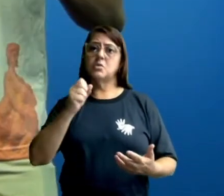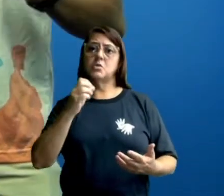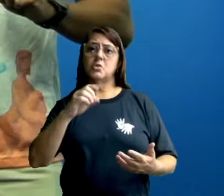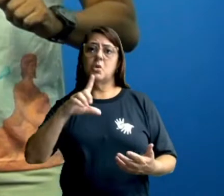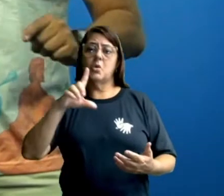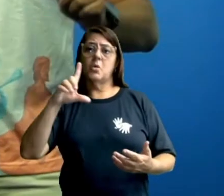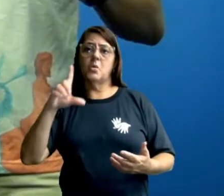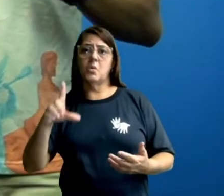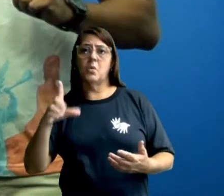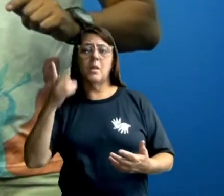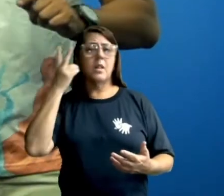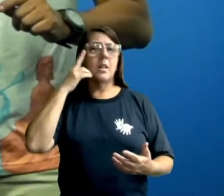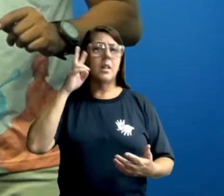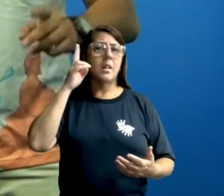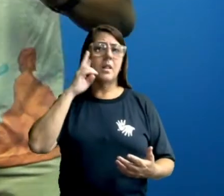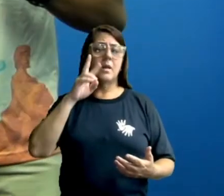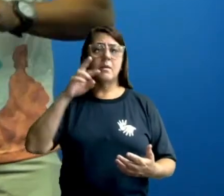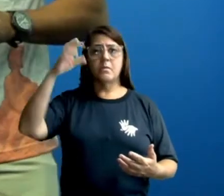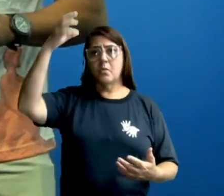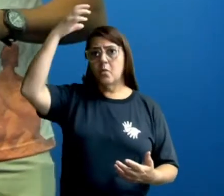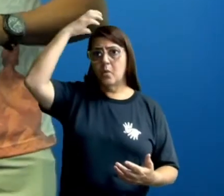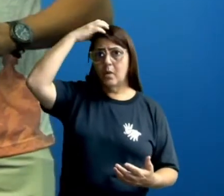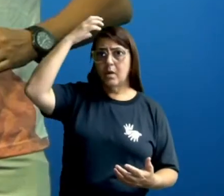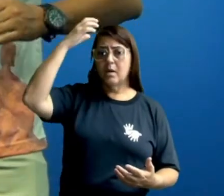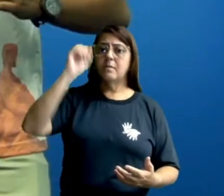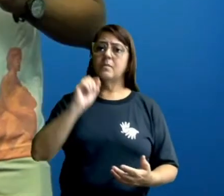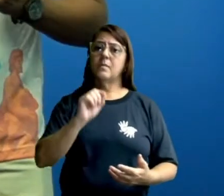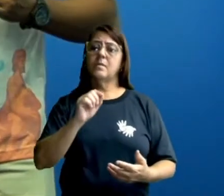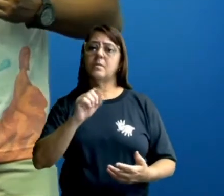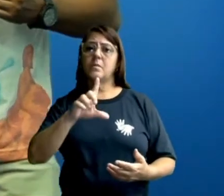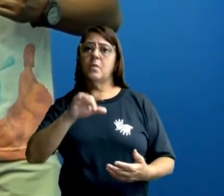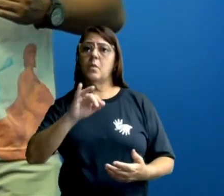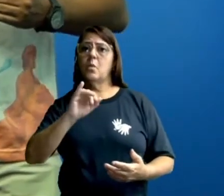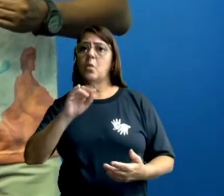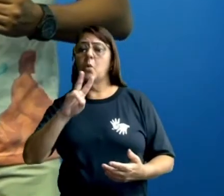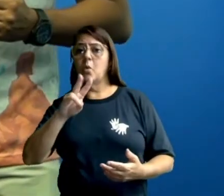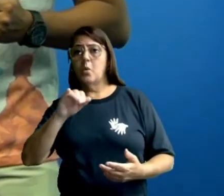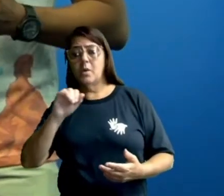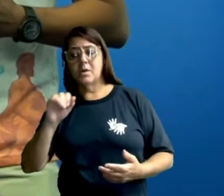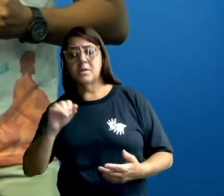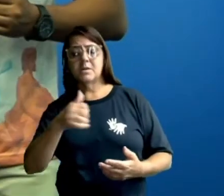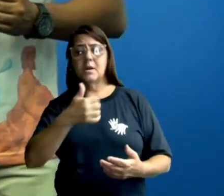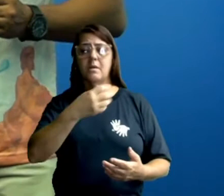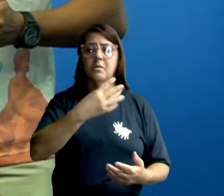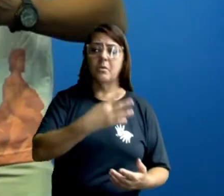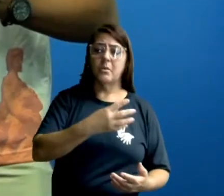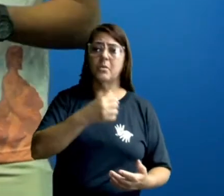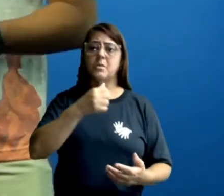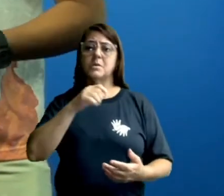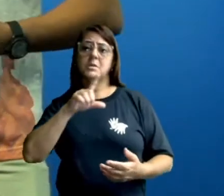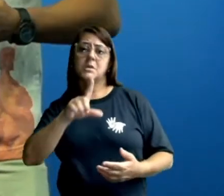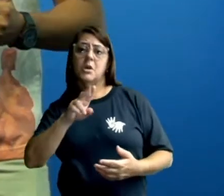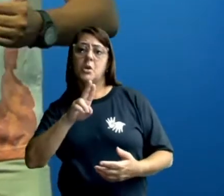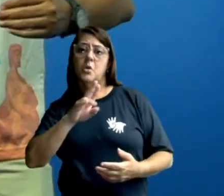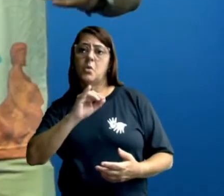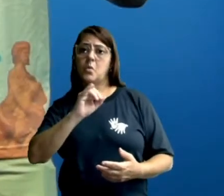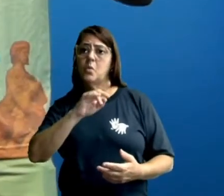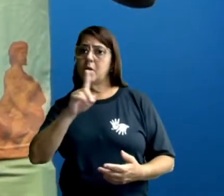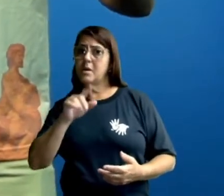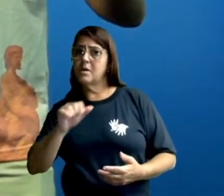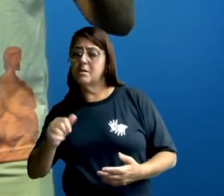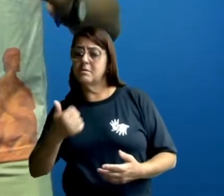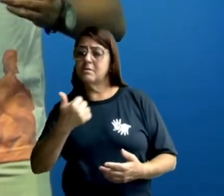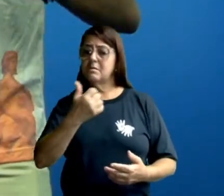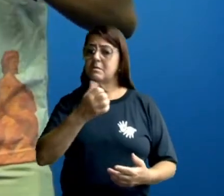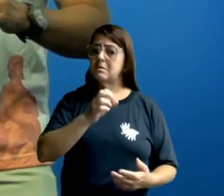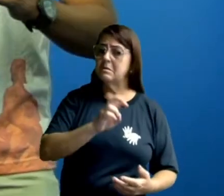absolutismo, lembra bem do Rei Sol, Luís XIV, e depois, consequentemente, Luís XV, Luís XVI, toda a